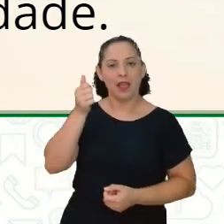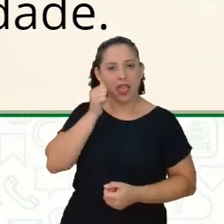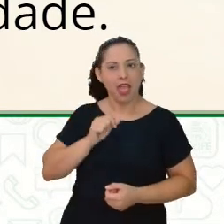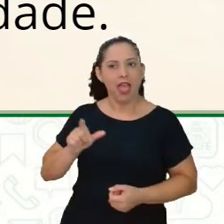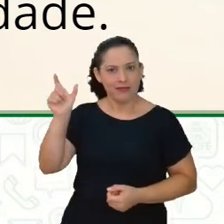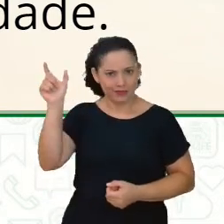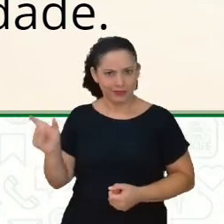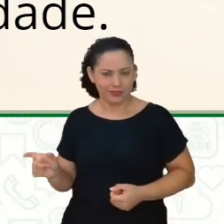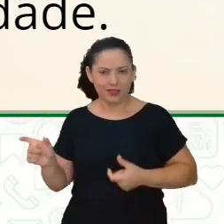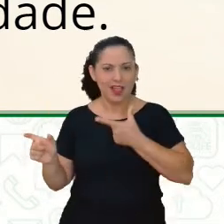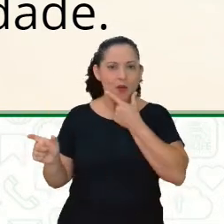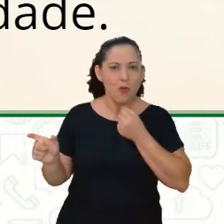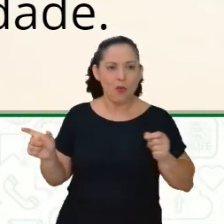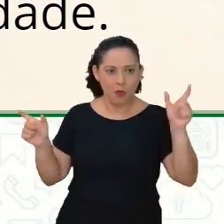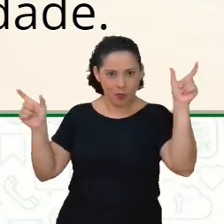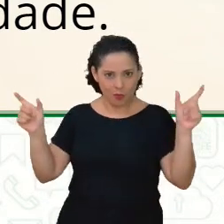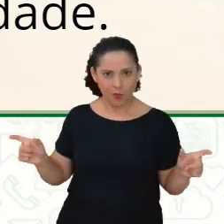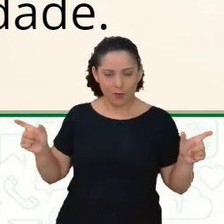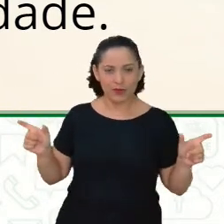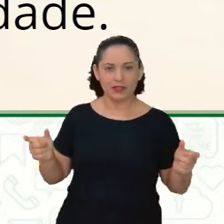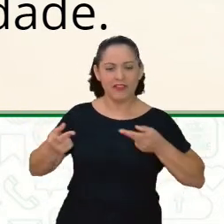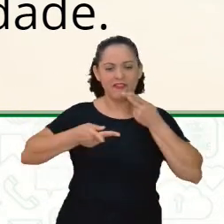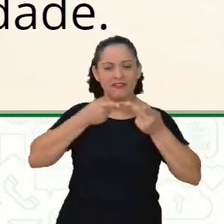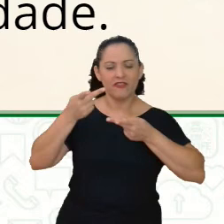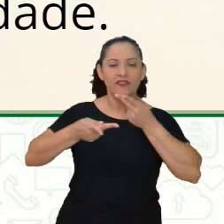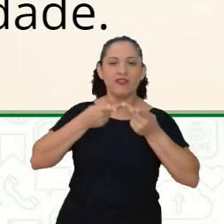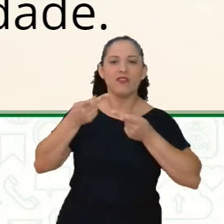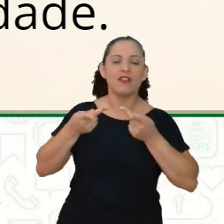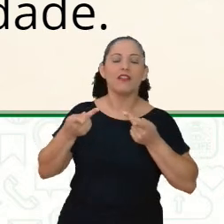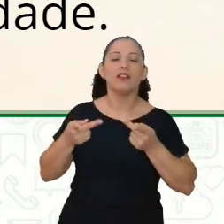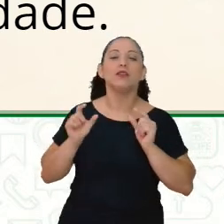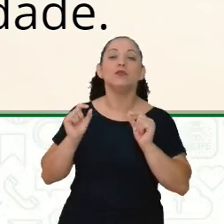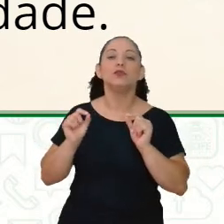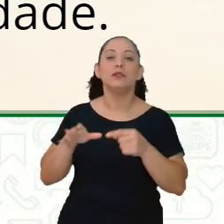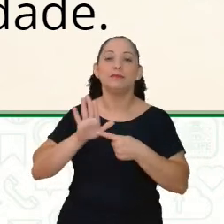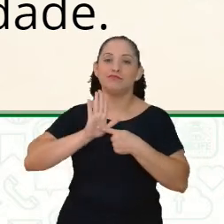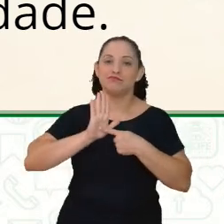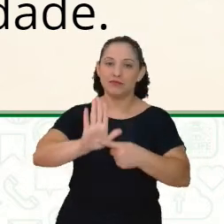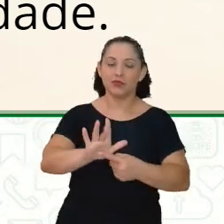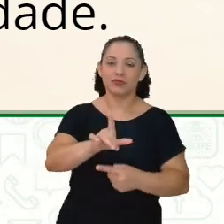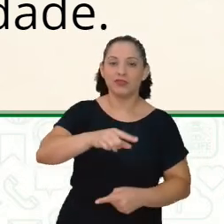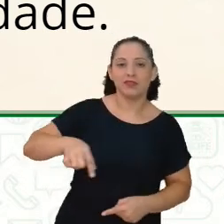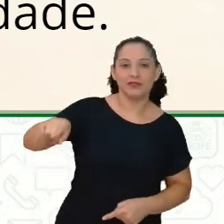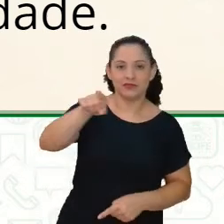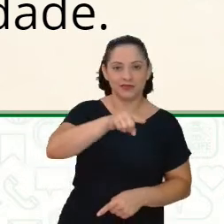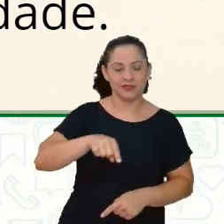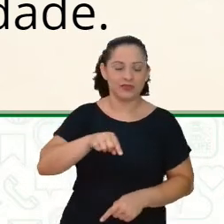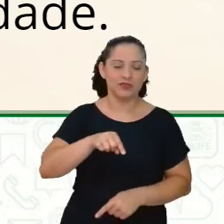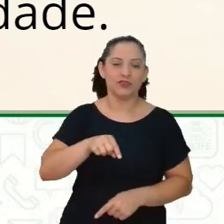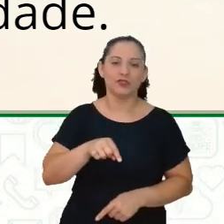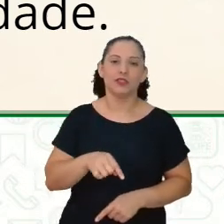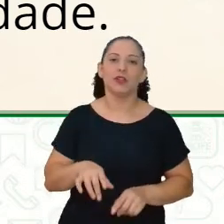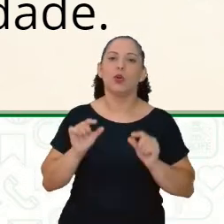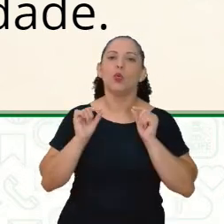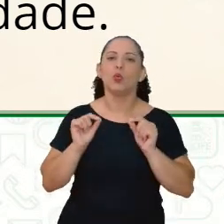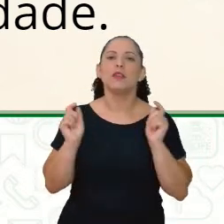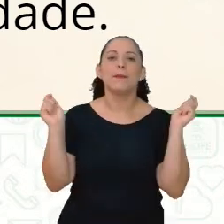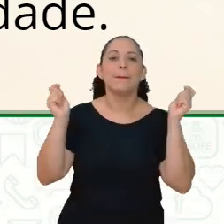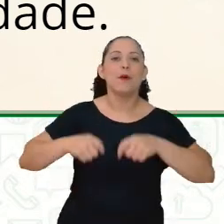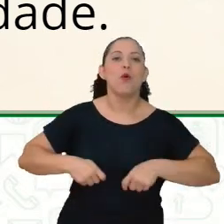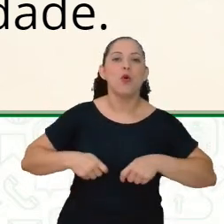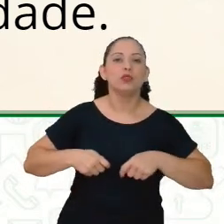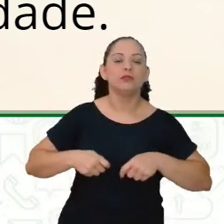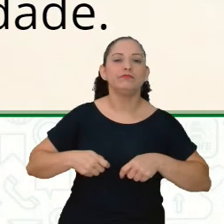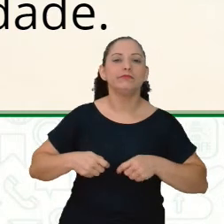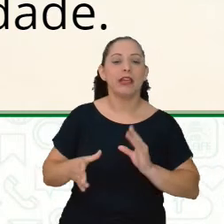Cícera, de seu Josemir, né? É para justamente mostrar que o que deve